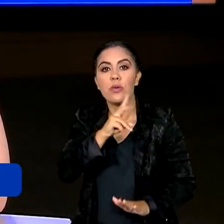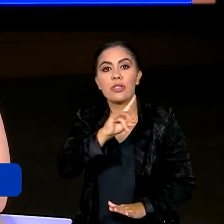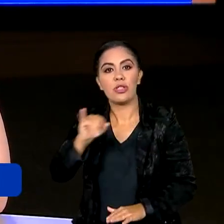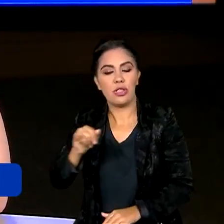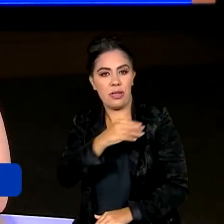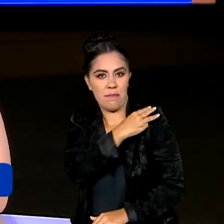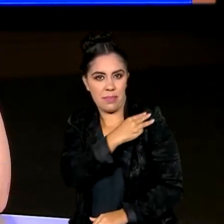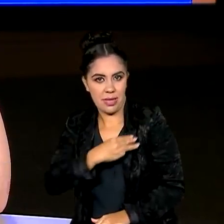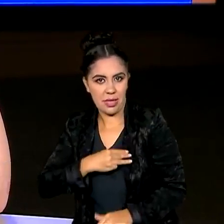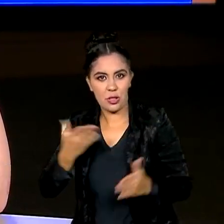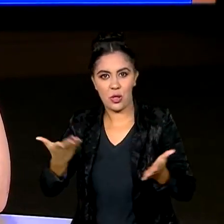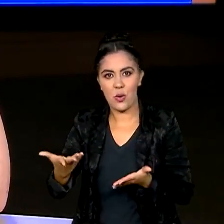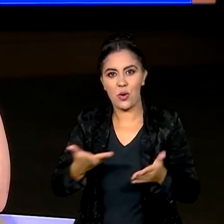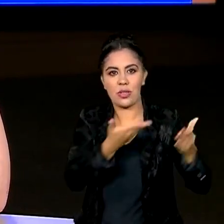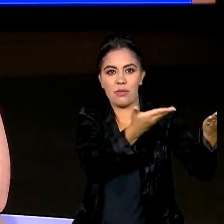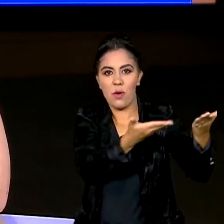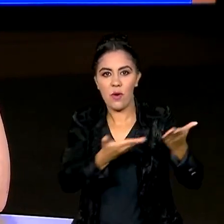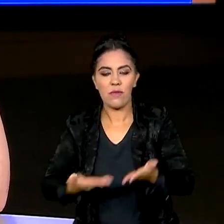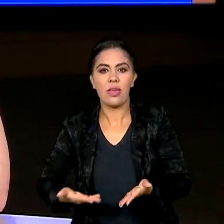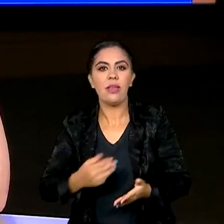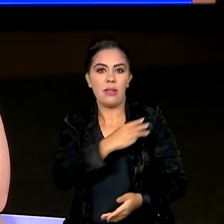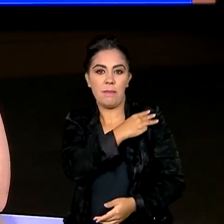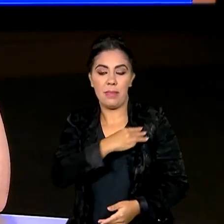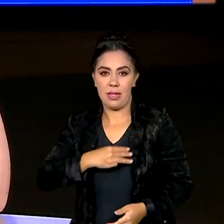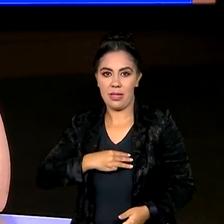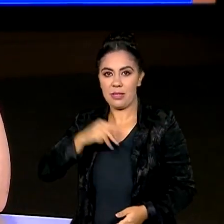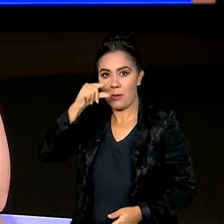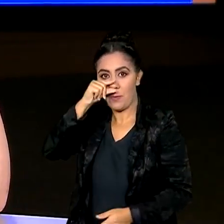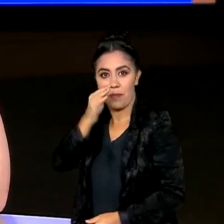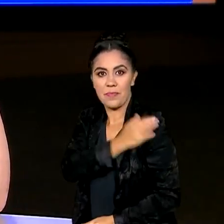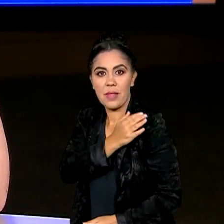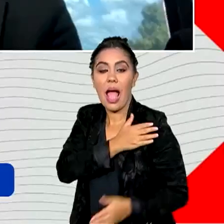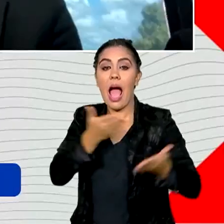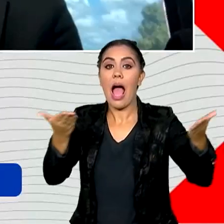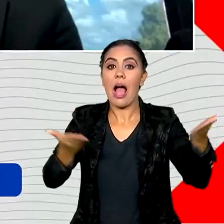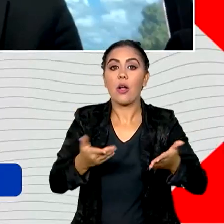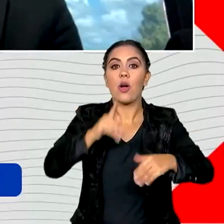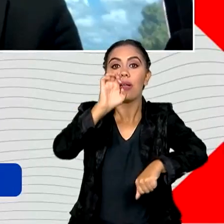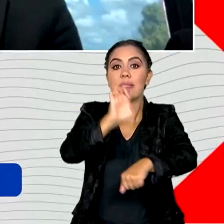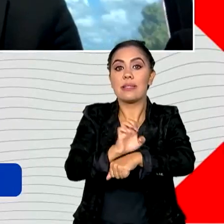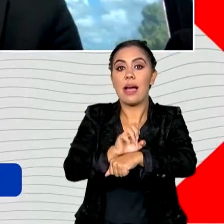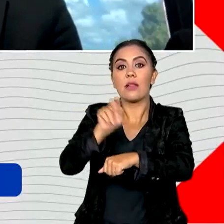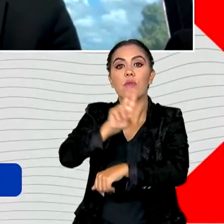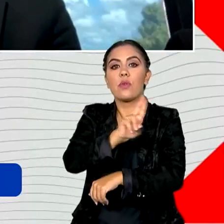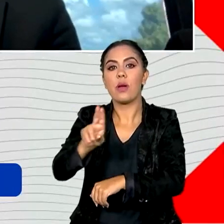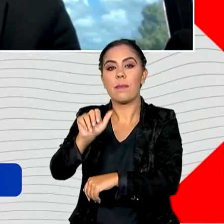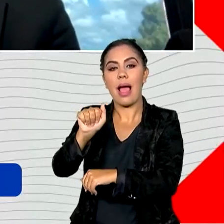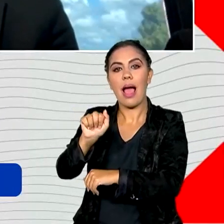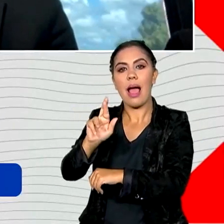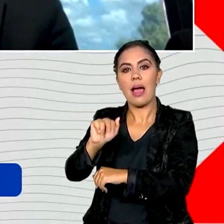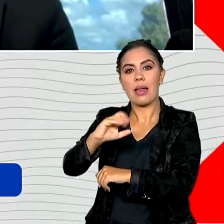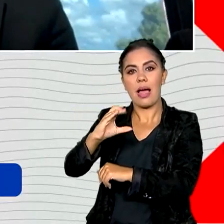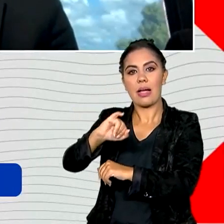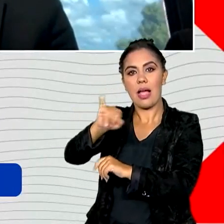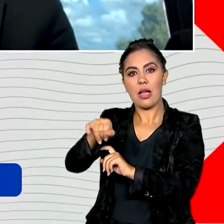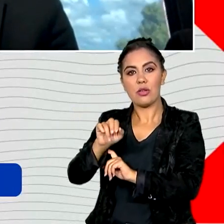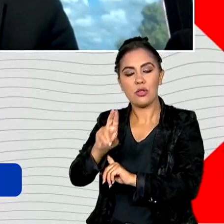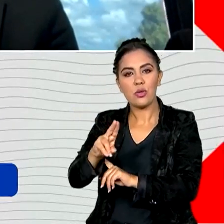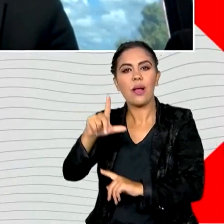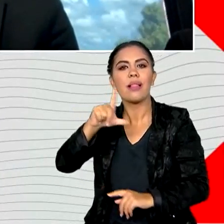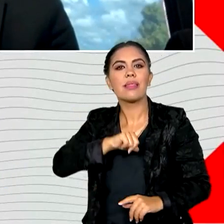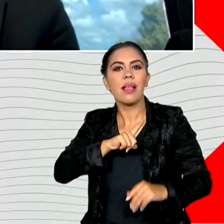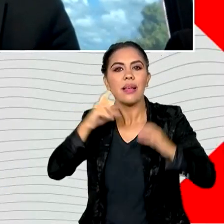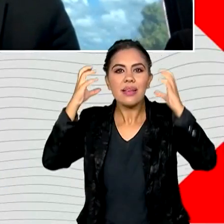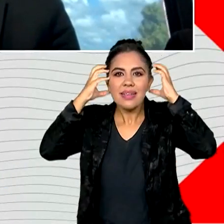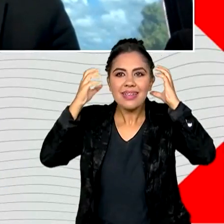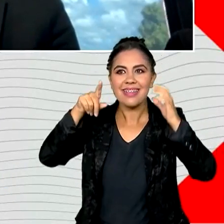Rui Costa. Ministro, vamos embora para Aracaju? Olha o céu lá que está o nosso Antônio Cardoso, o céu